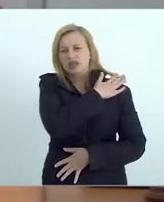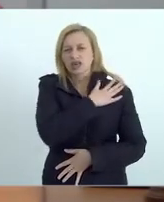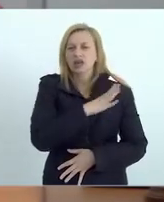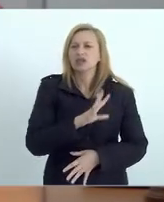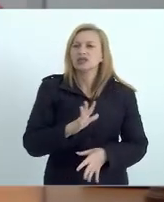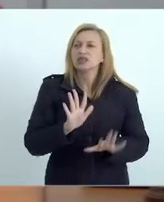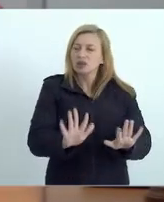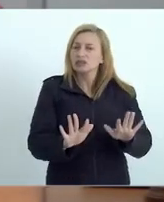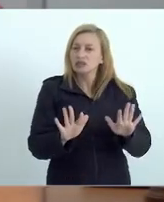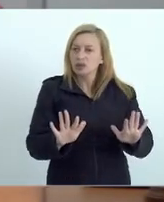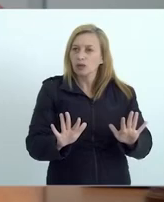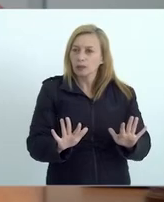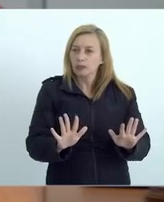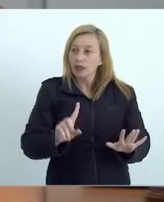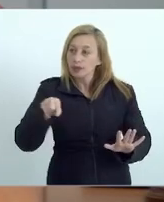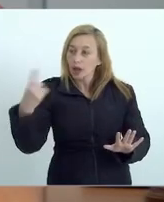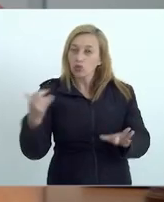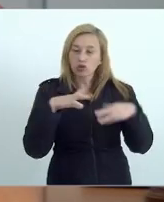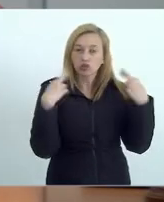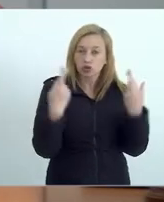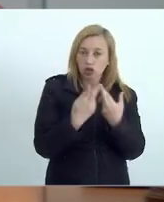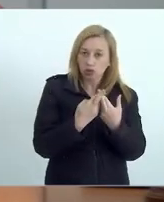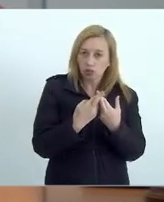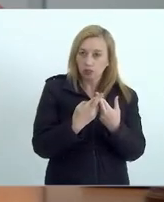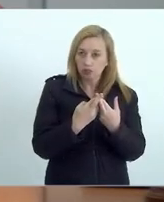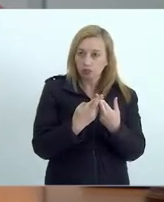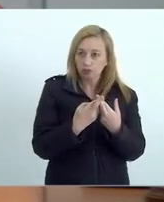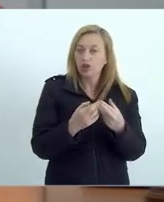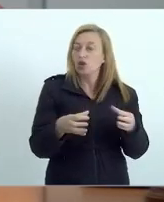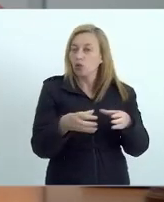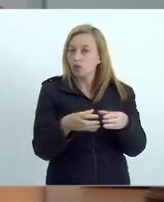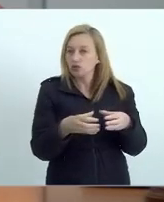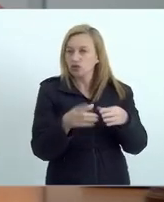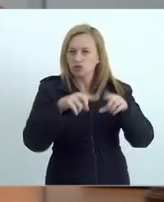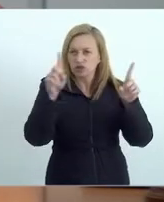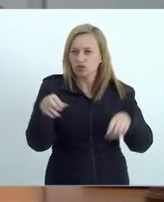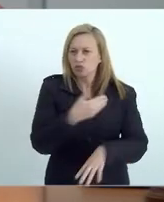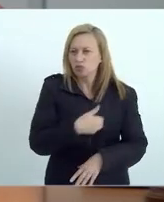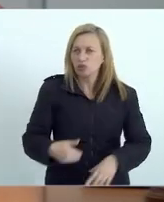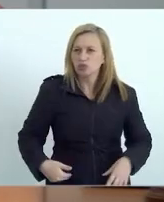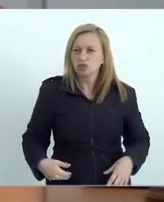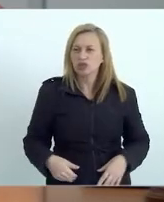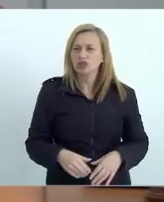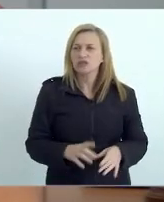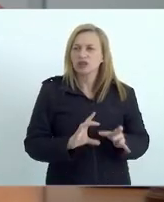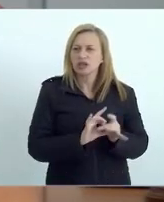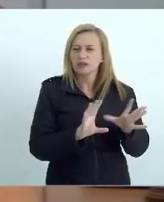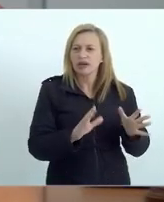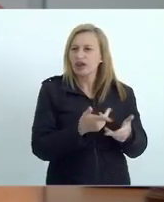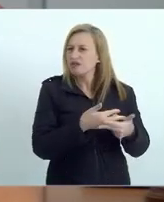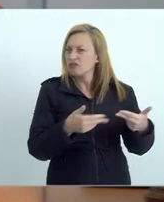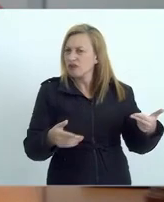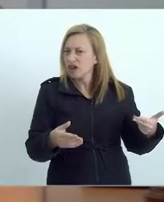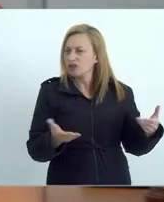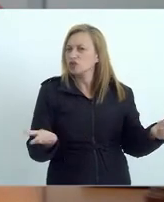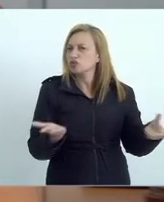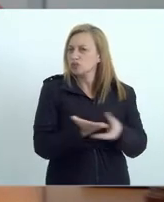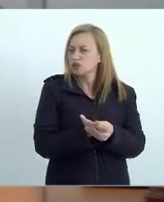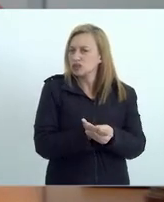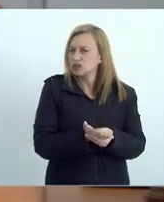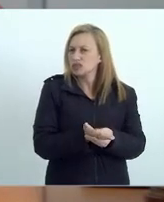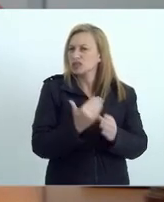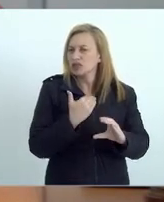vai ser o seguinte na próxima reunião da comissão de servidores públicos a gente de libera vários processos que a gente tem que dar